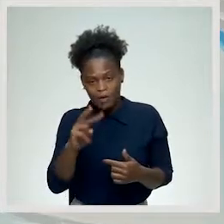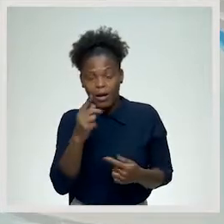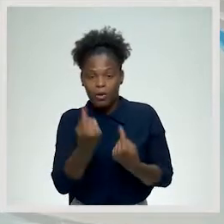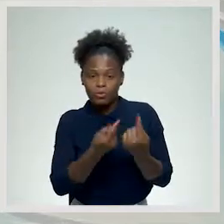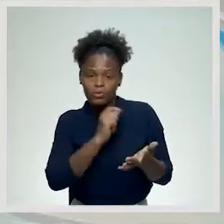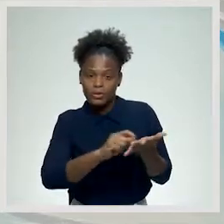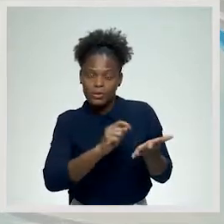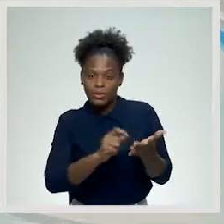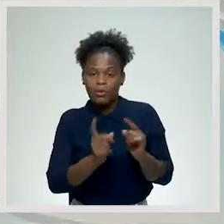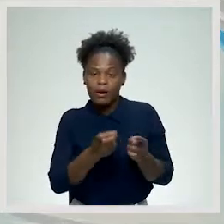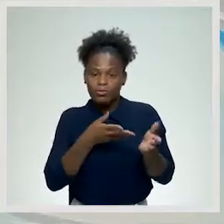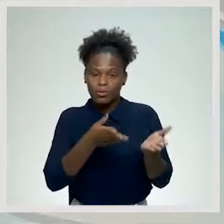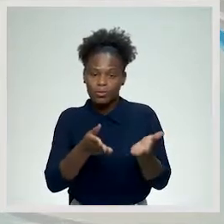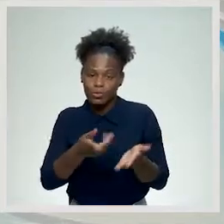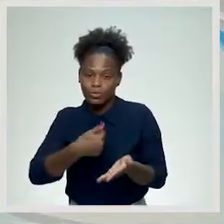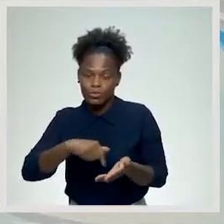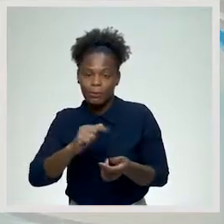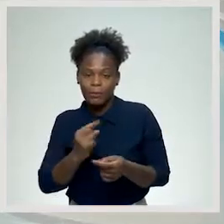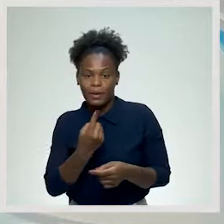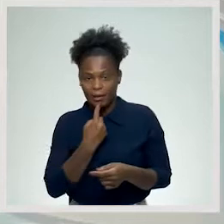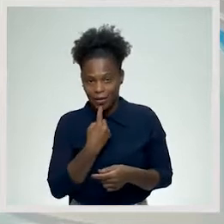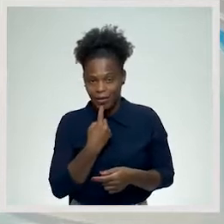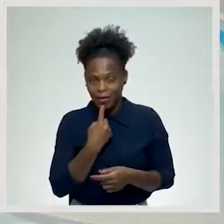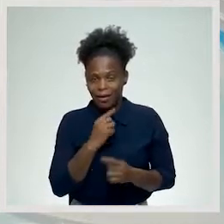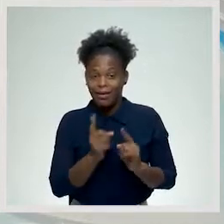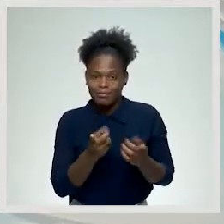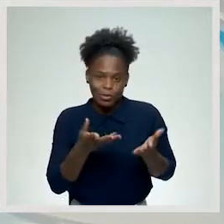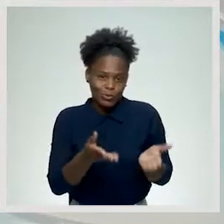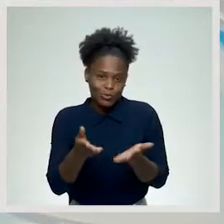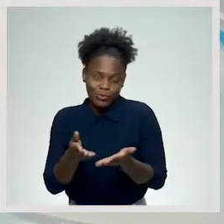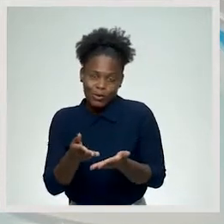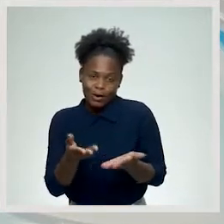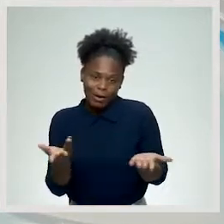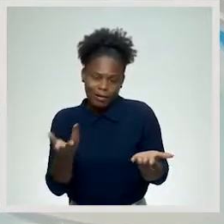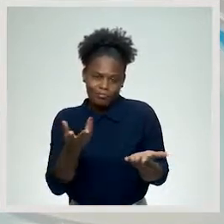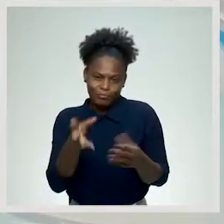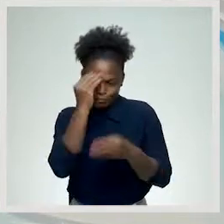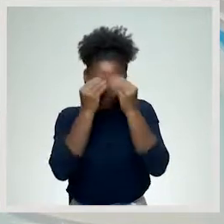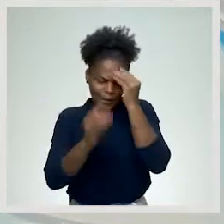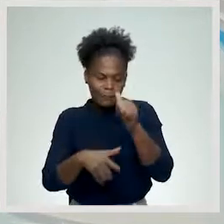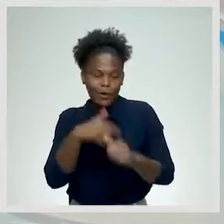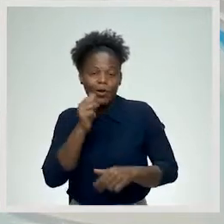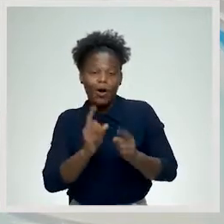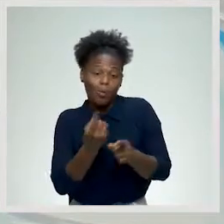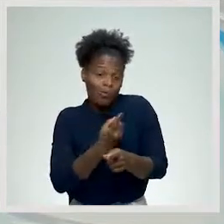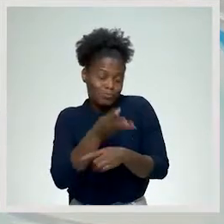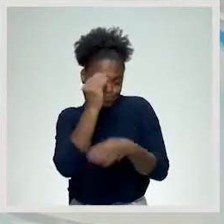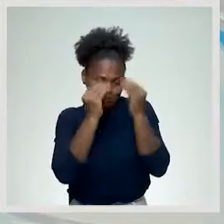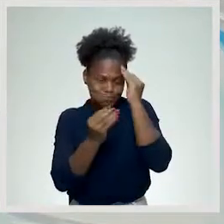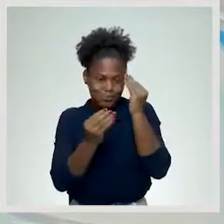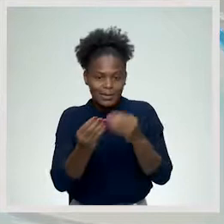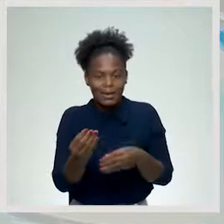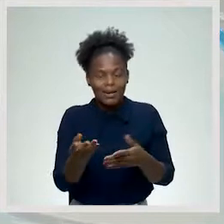alguns exercícios que nos ajudam a entender e que nos ajudam a consolidar aquilo que